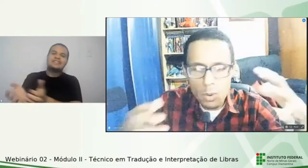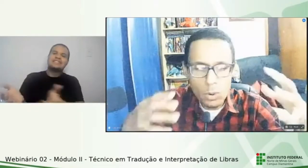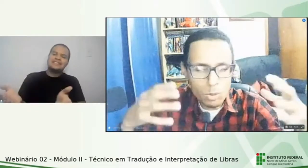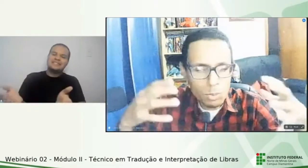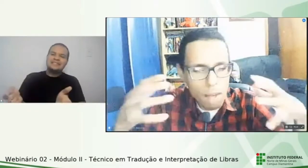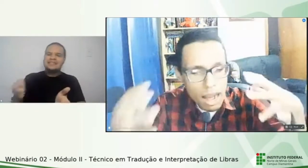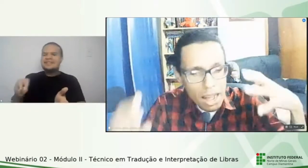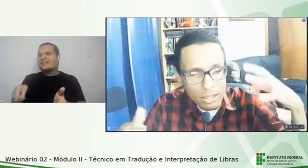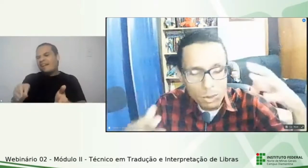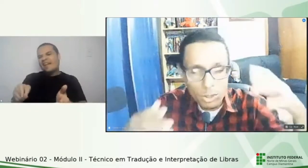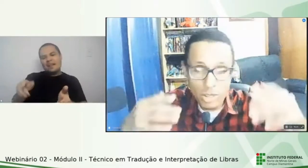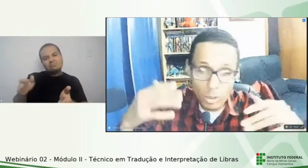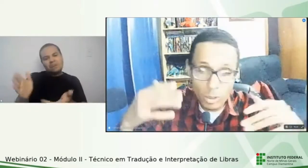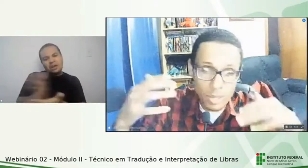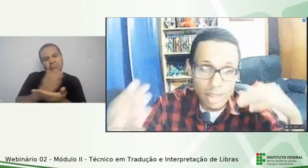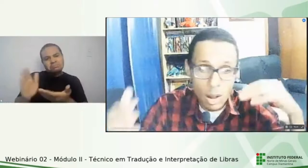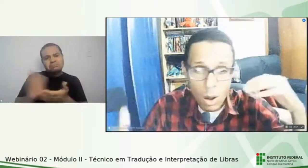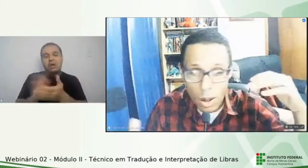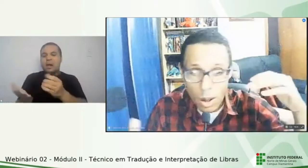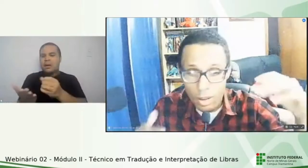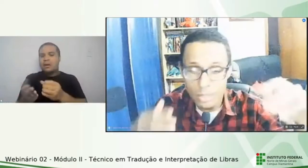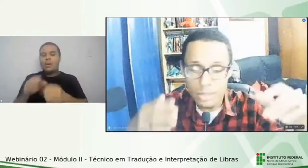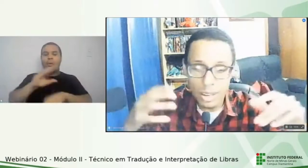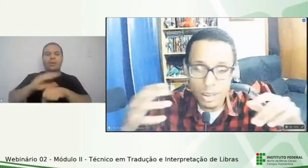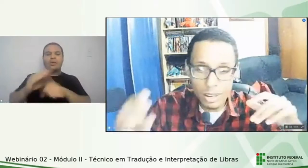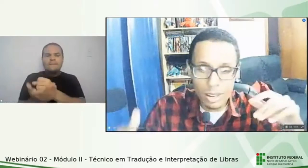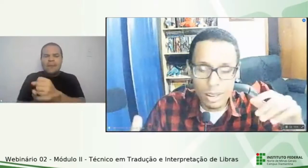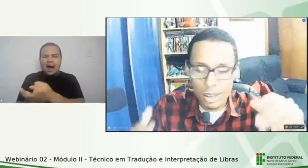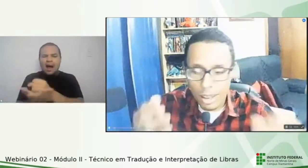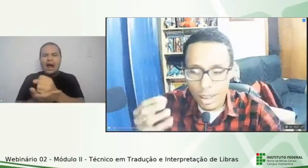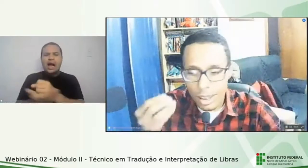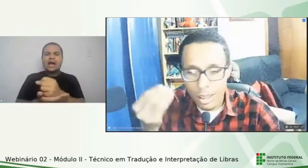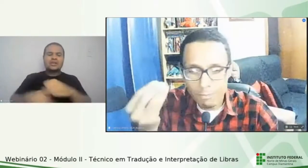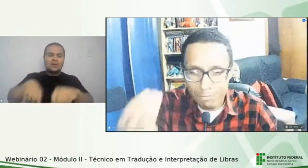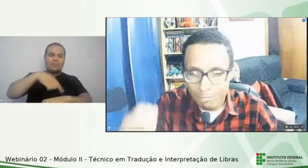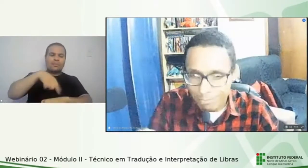tiveram um curso básico de 180 horas, né,